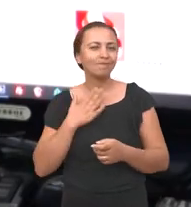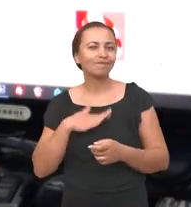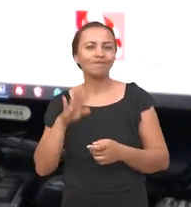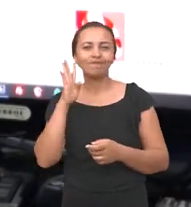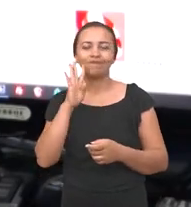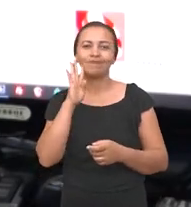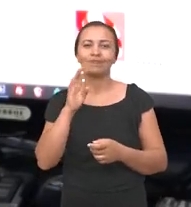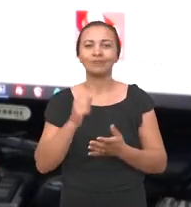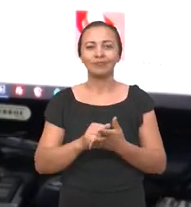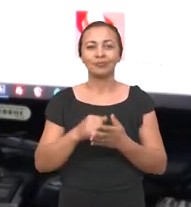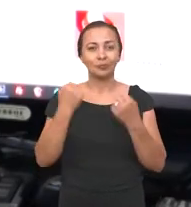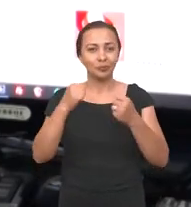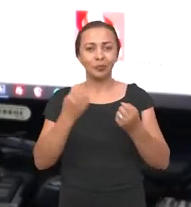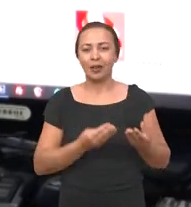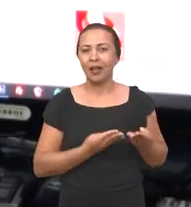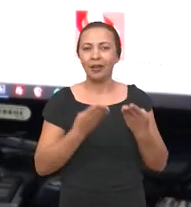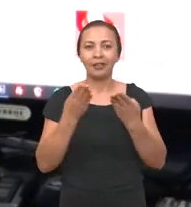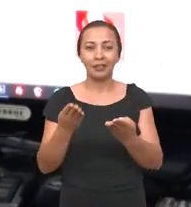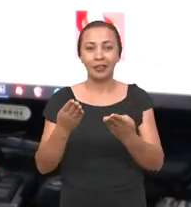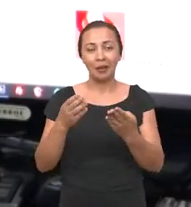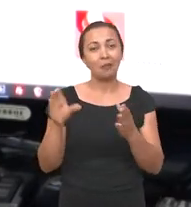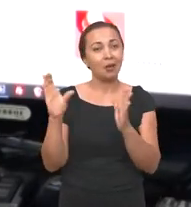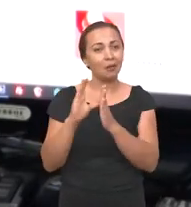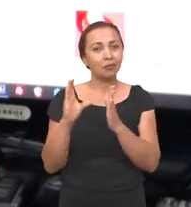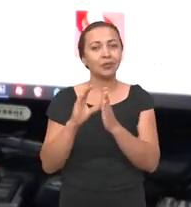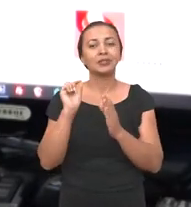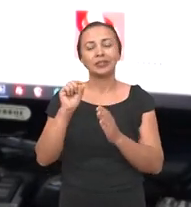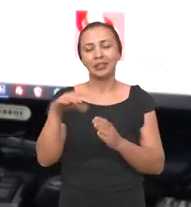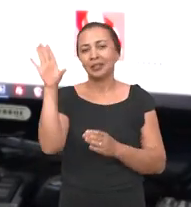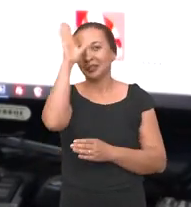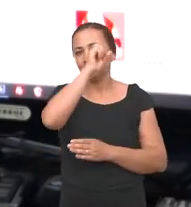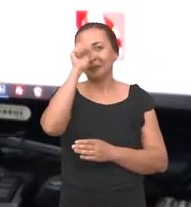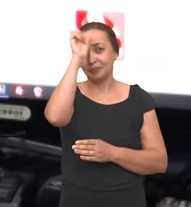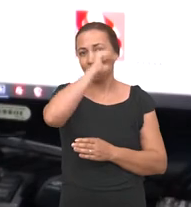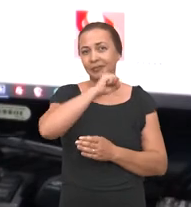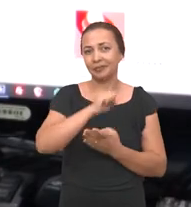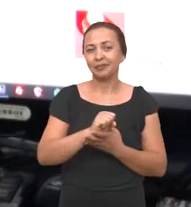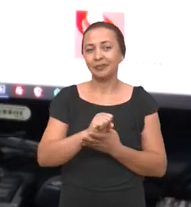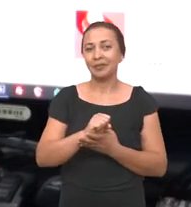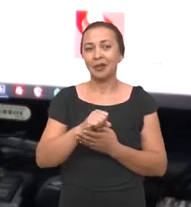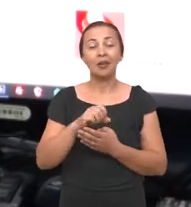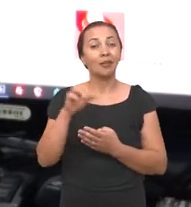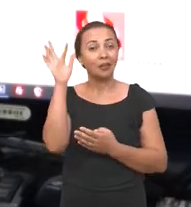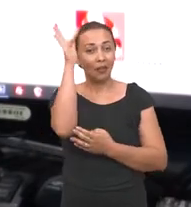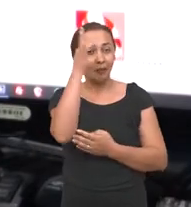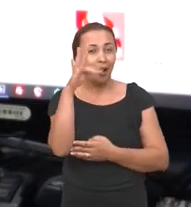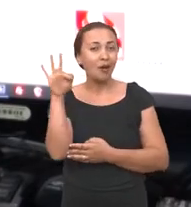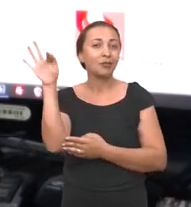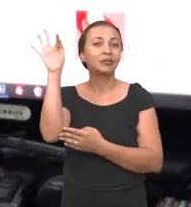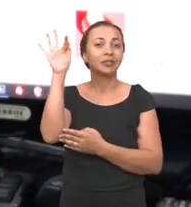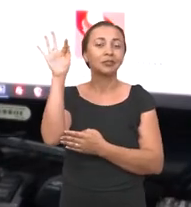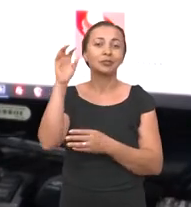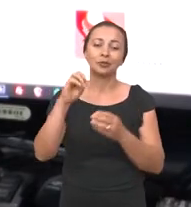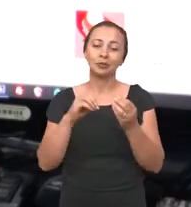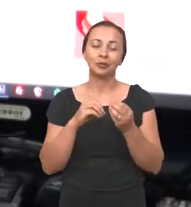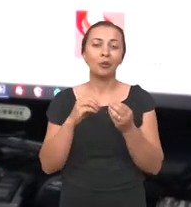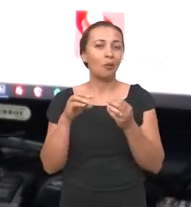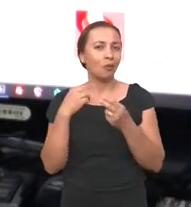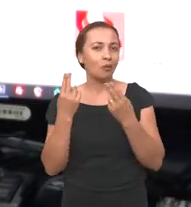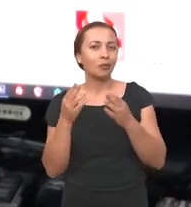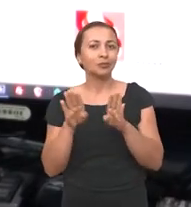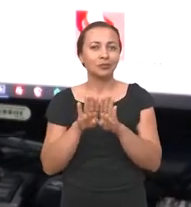gratificante poder entregar para a comunidade, né, aquilo que você aprendeu tanto na faculdade, tipo, que